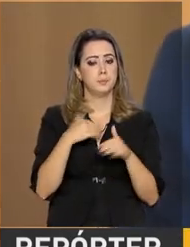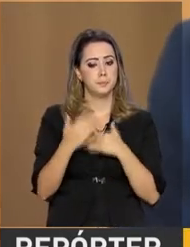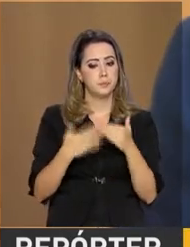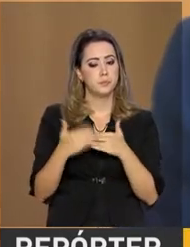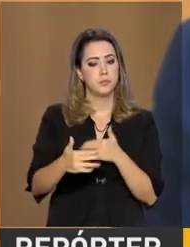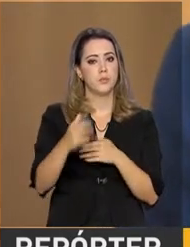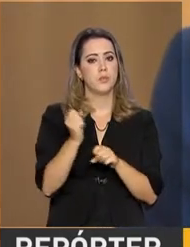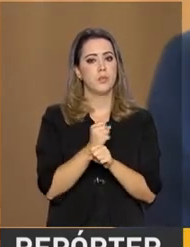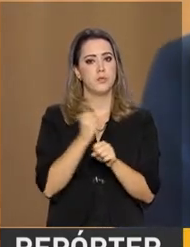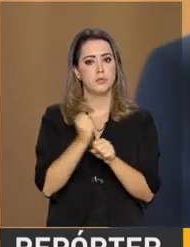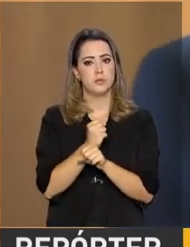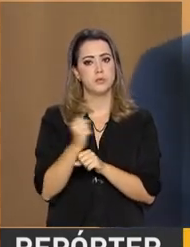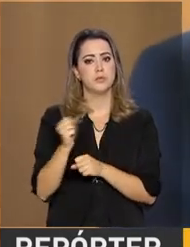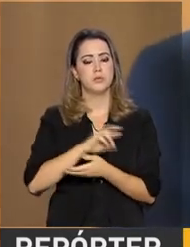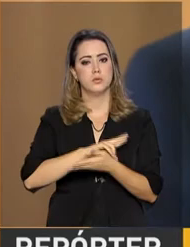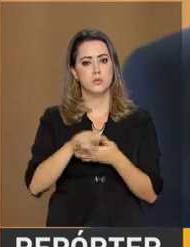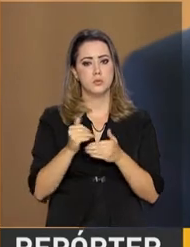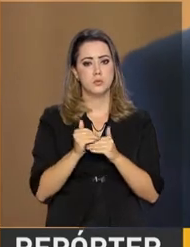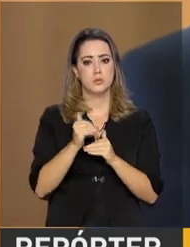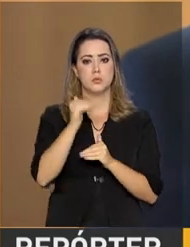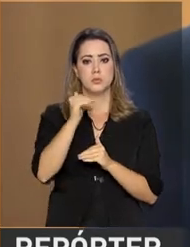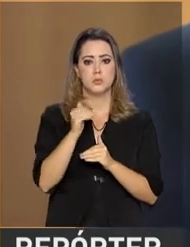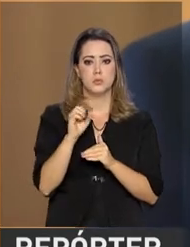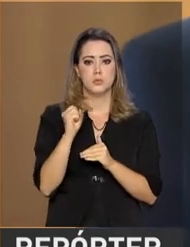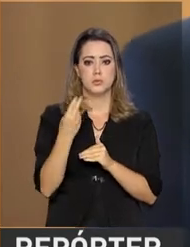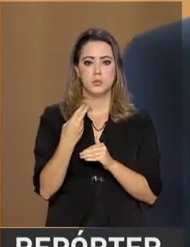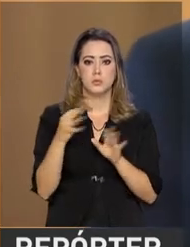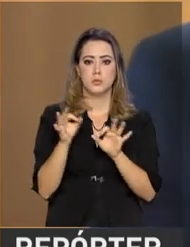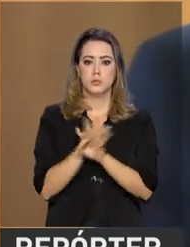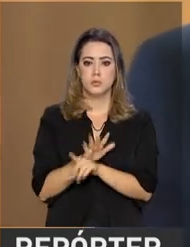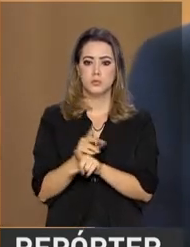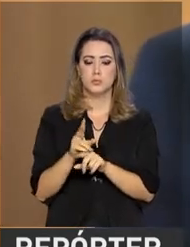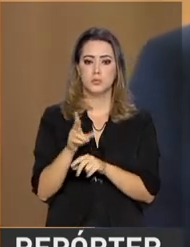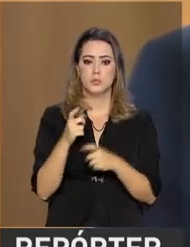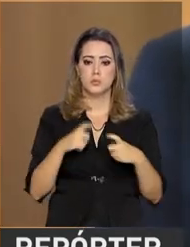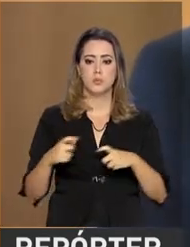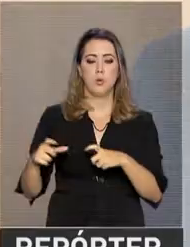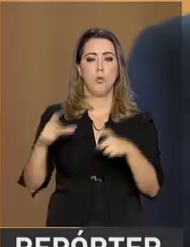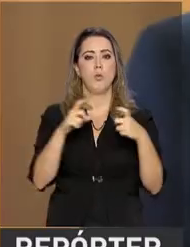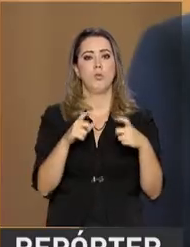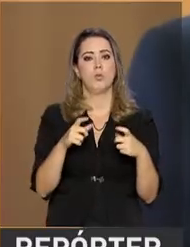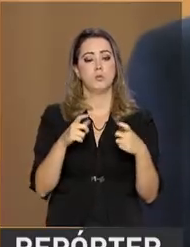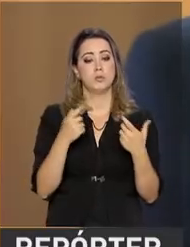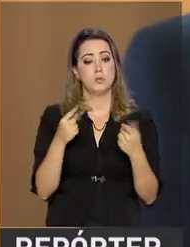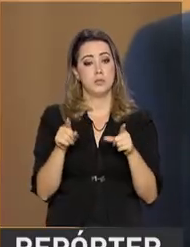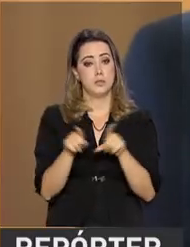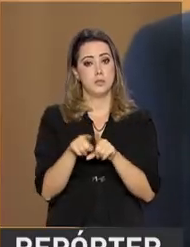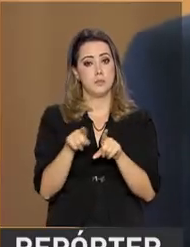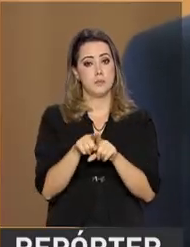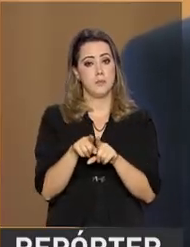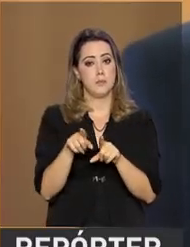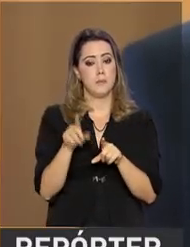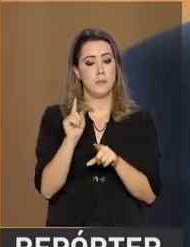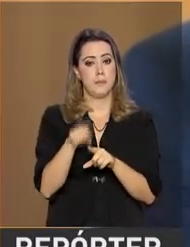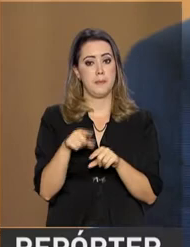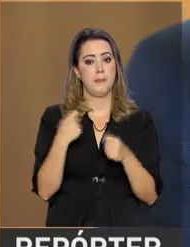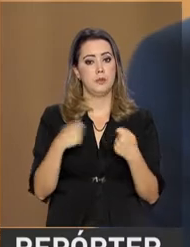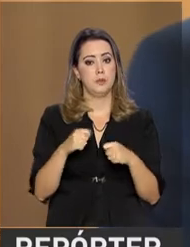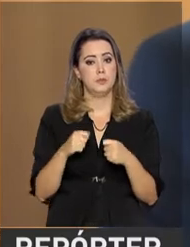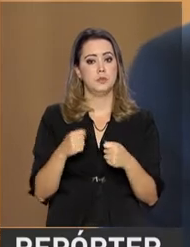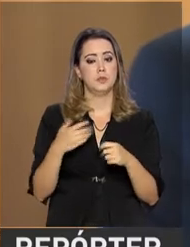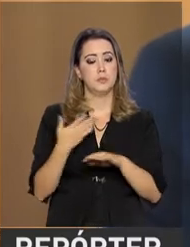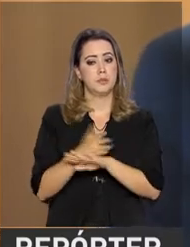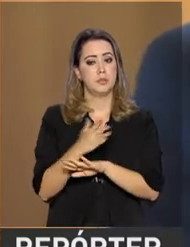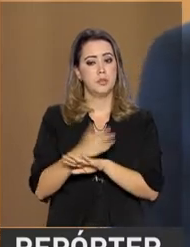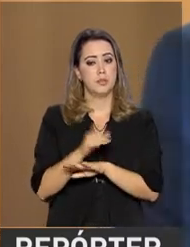de construir, reformar, ampliar ou concluir unidades prisionais. Além disso, o DPEM vai qualificar